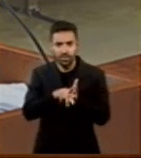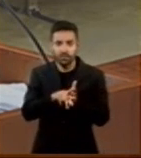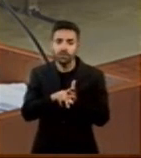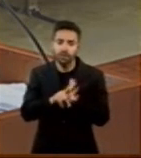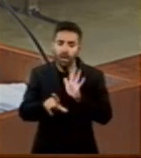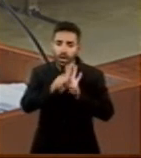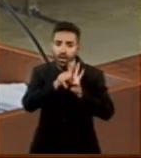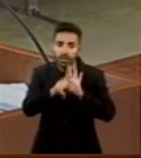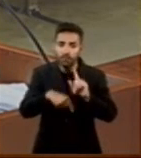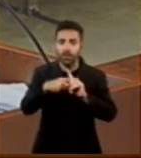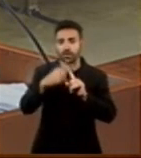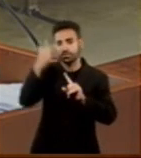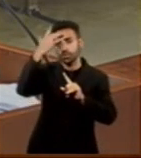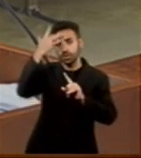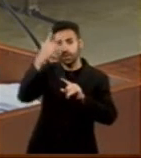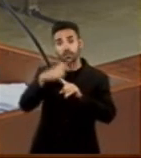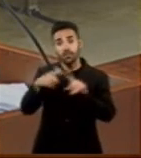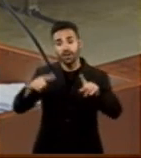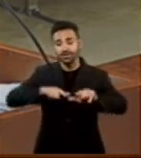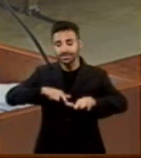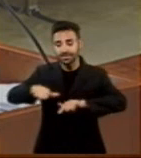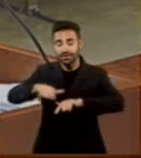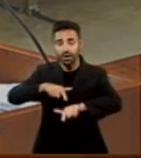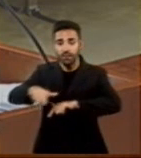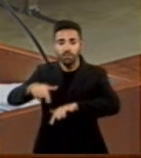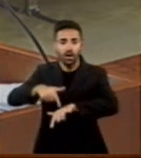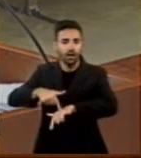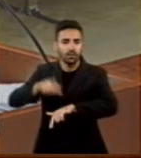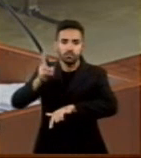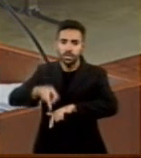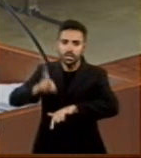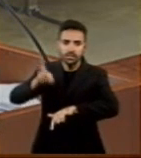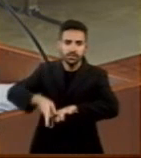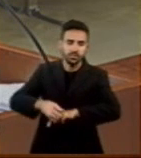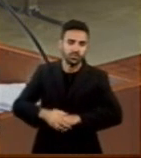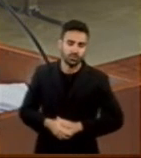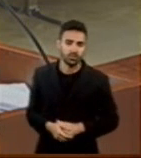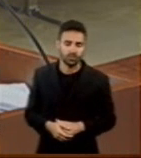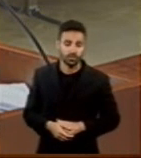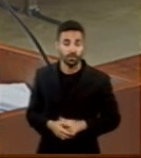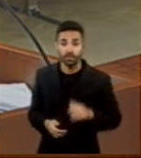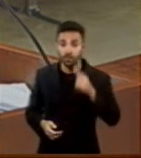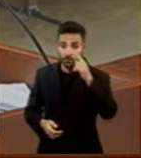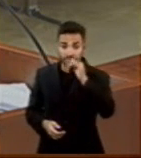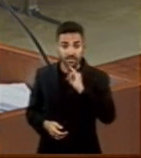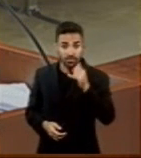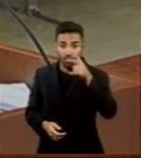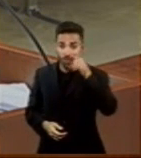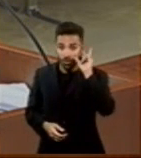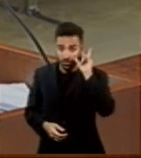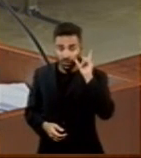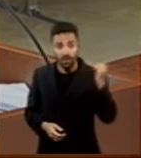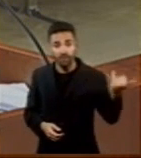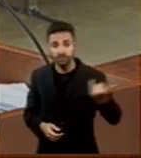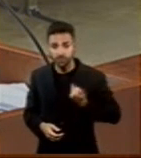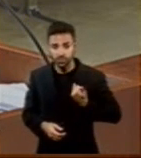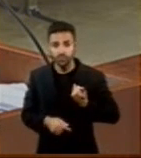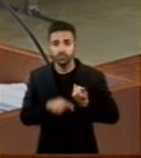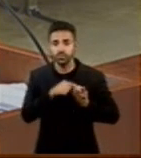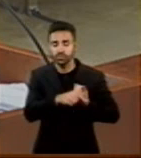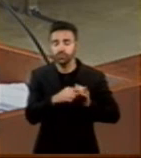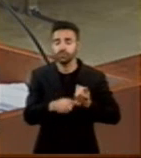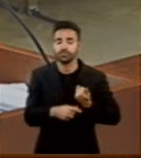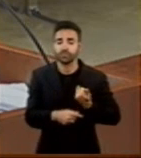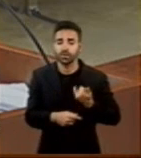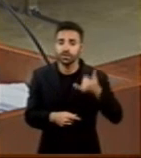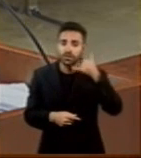para modernizar, mas o trabalho, senhores, ele continua o mesmo. Ontem eu recebi uma notícia pelo meu